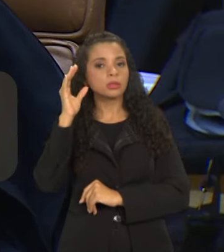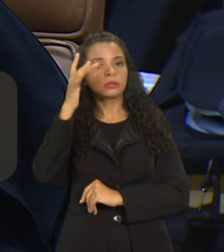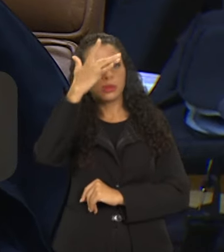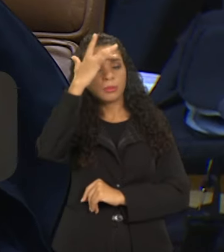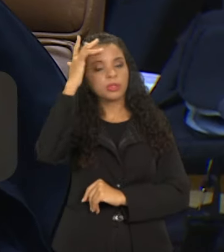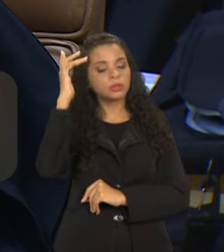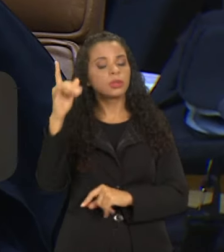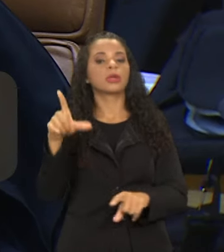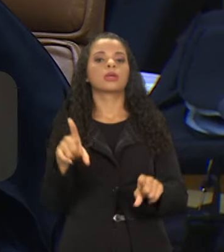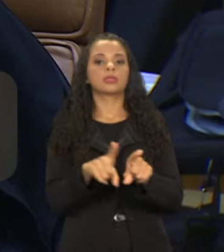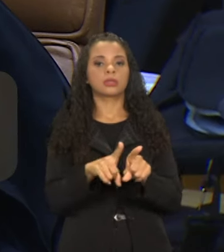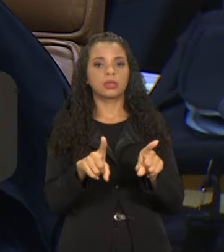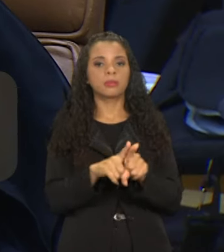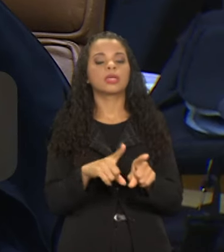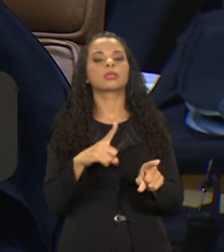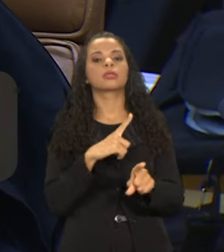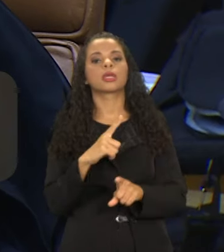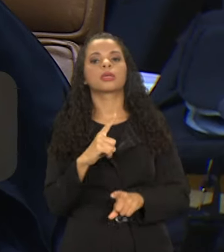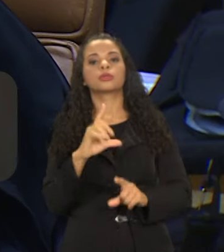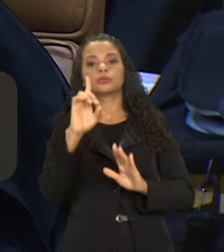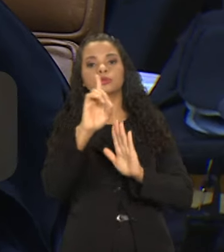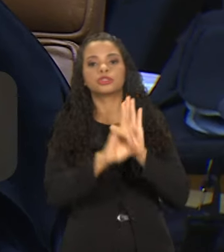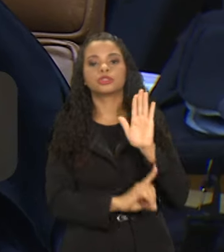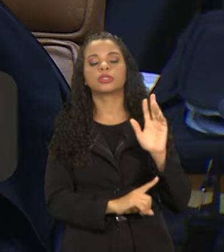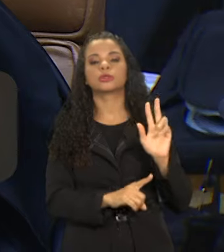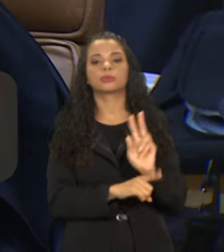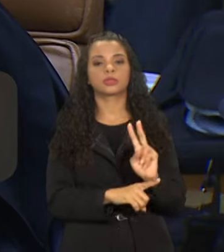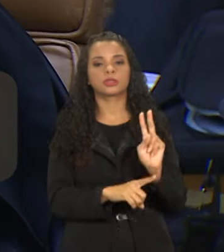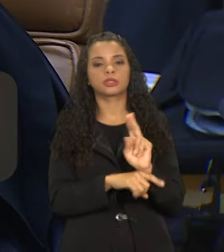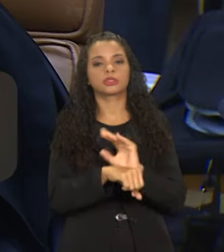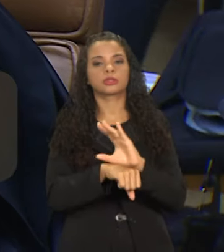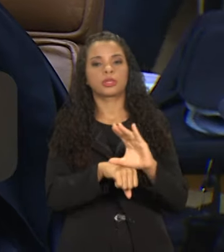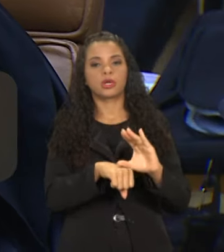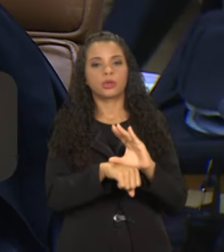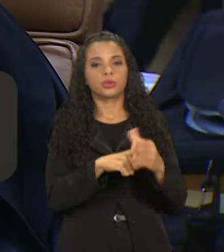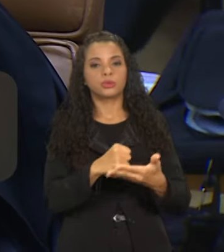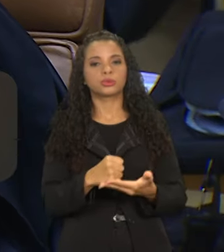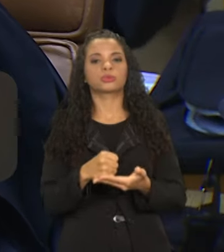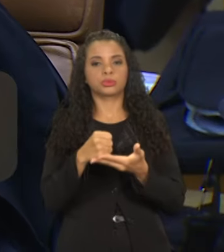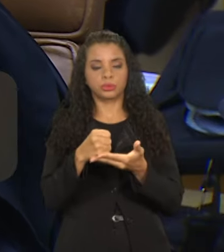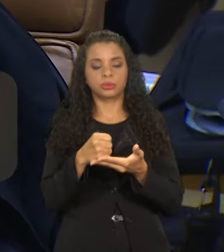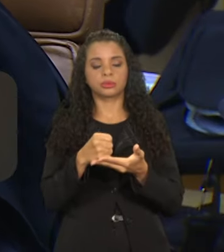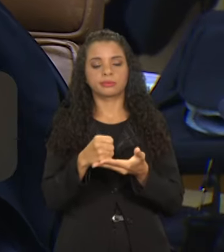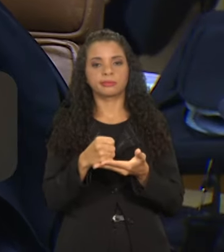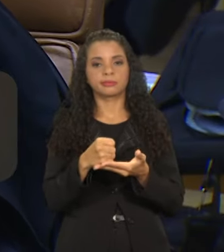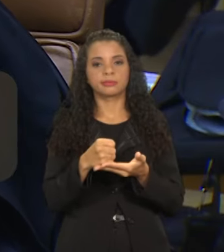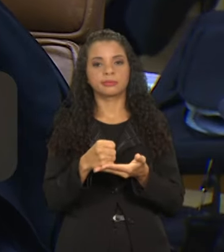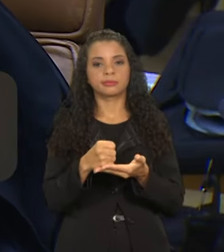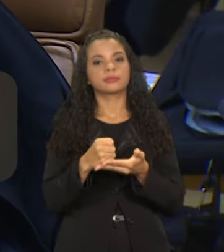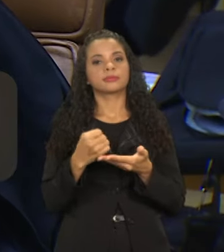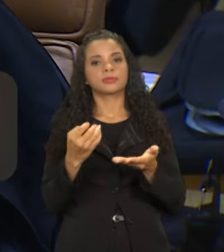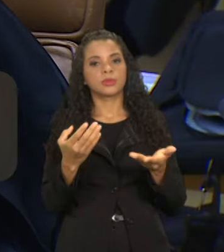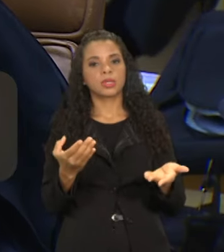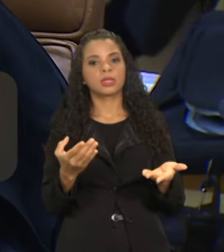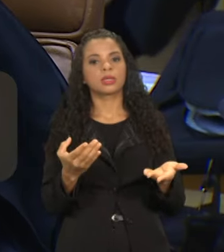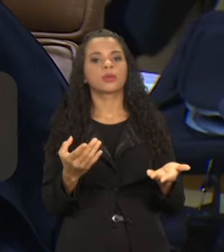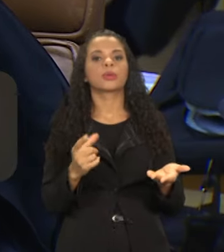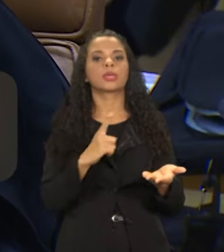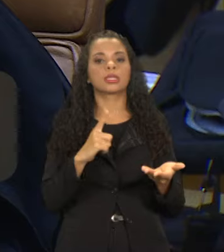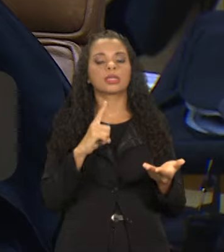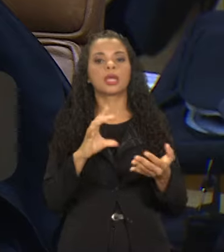subjetivo protegido constitucionalmente. Daí porque chamar à colação a liberdade